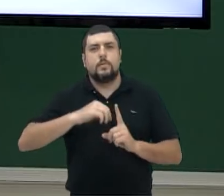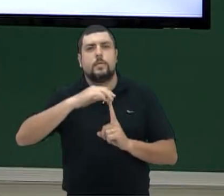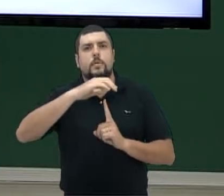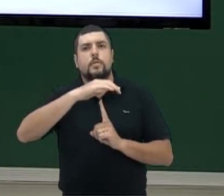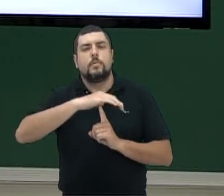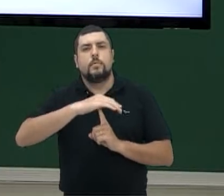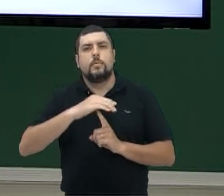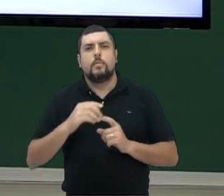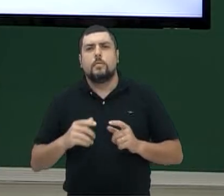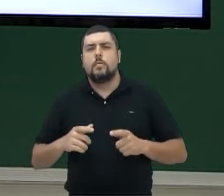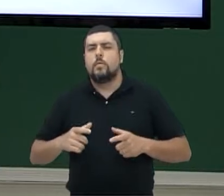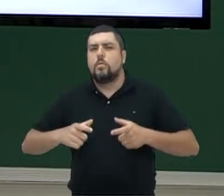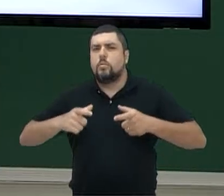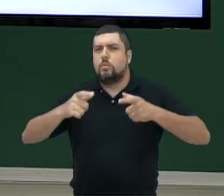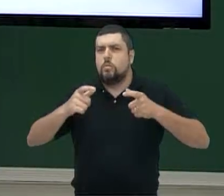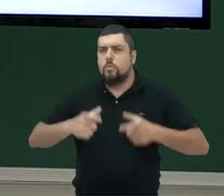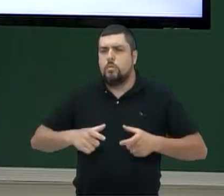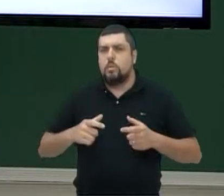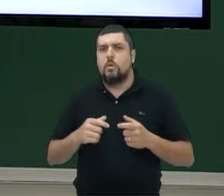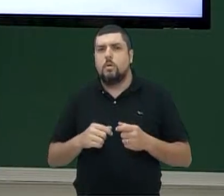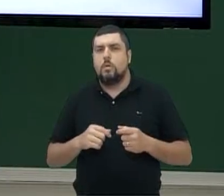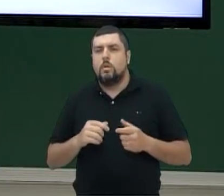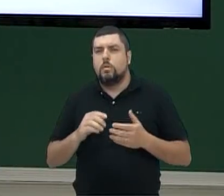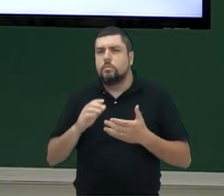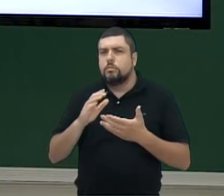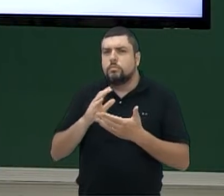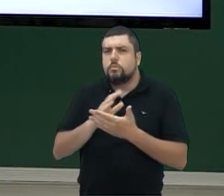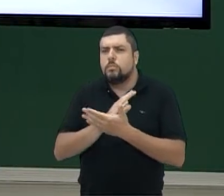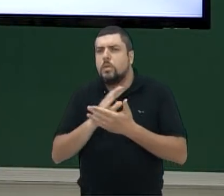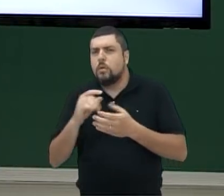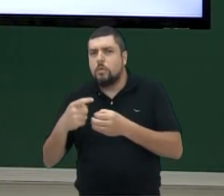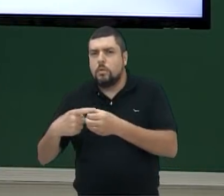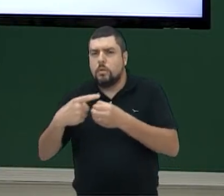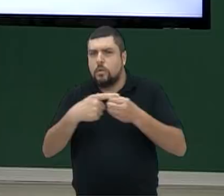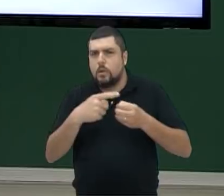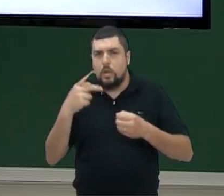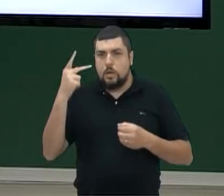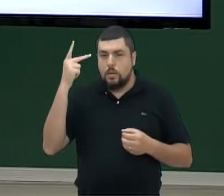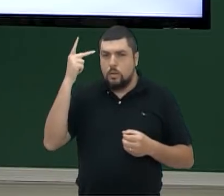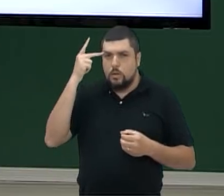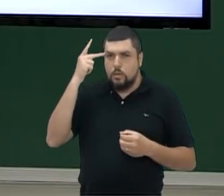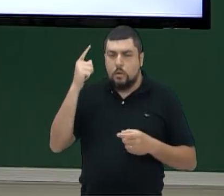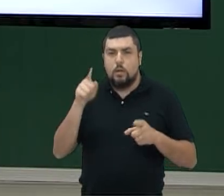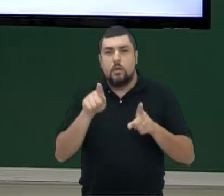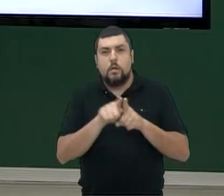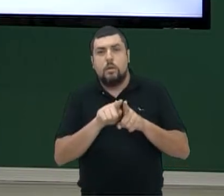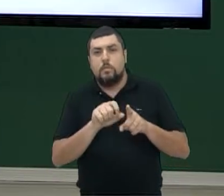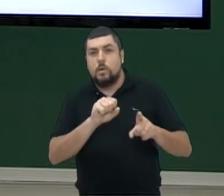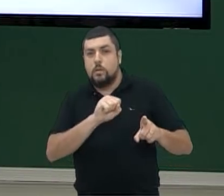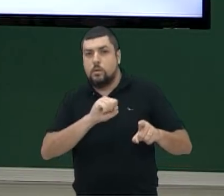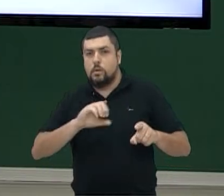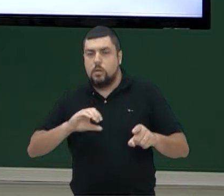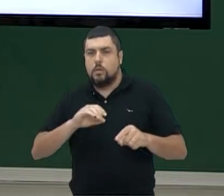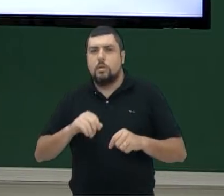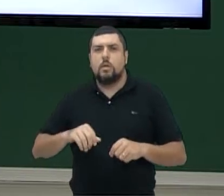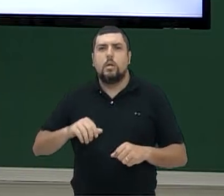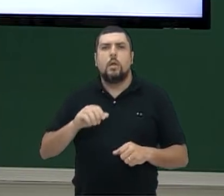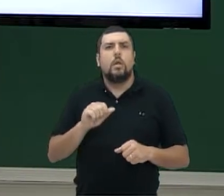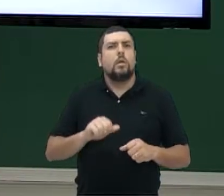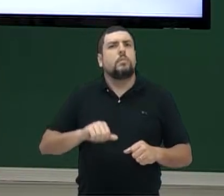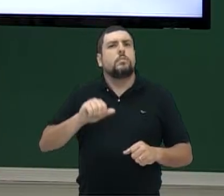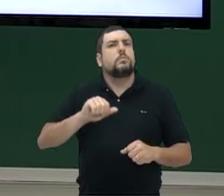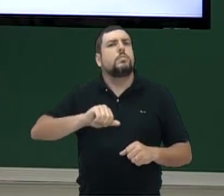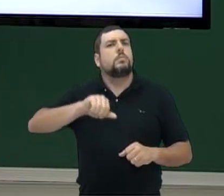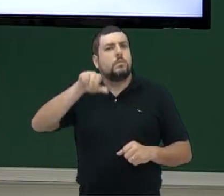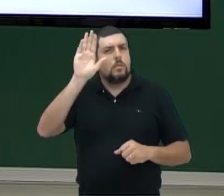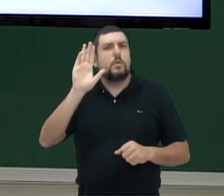pinheiro araucária em algumas localidades do estado de São Paulo, também em algumas localidades de Santa Catarina. Porém, a maior